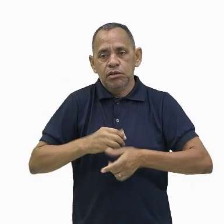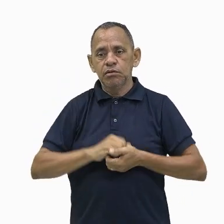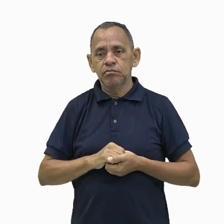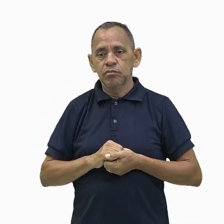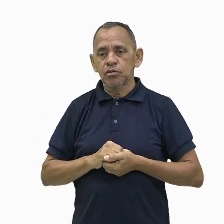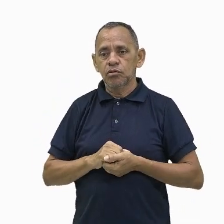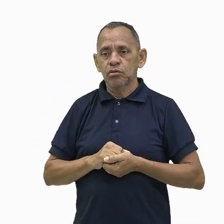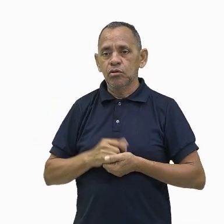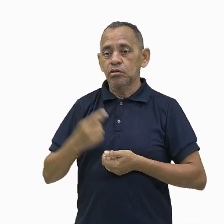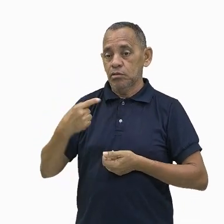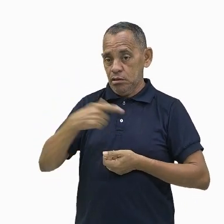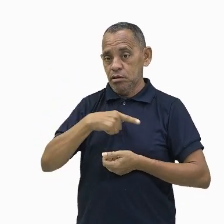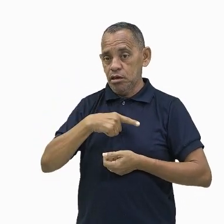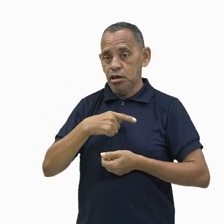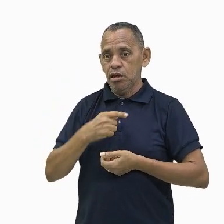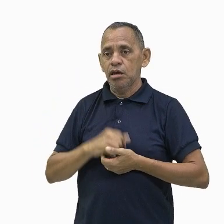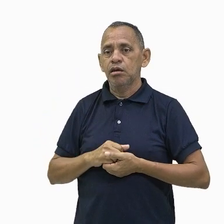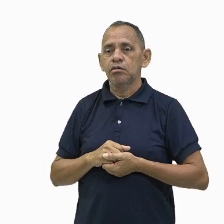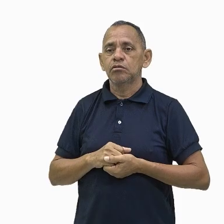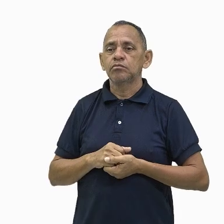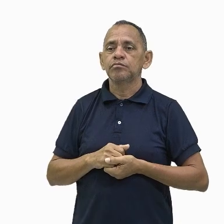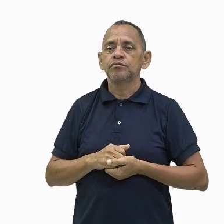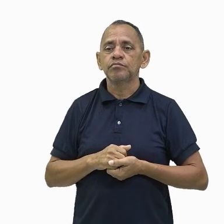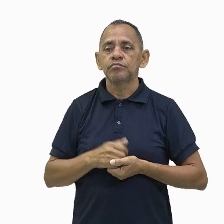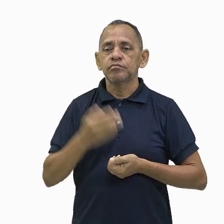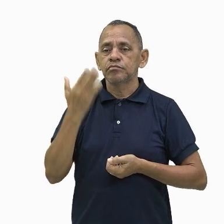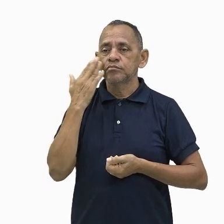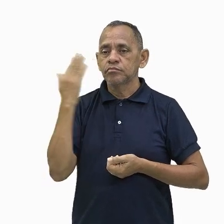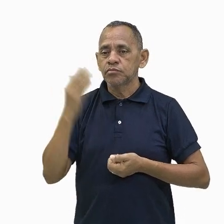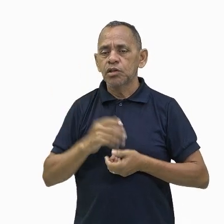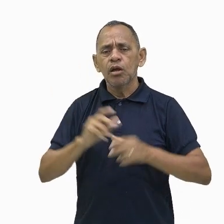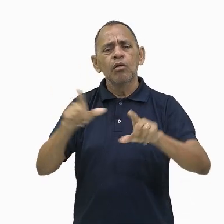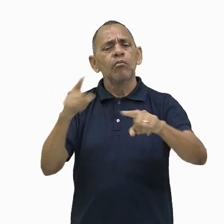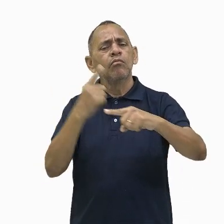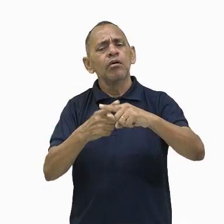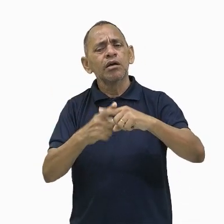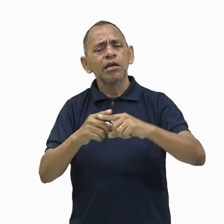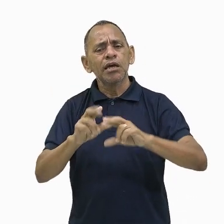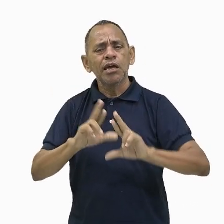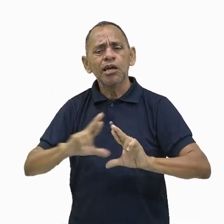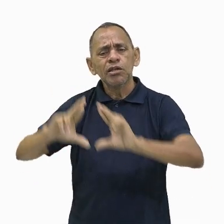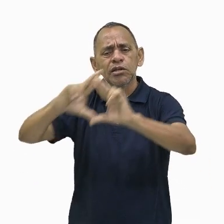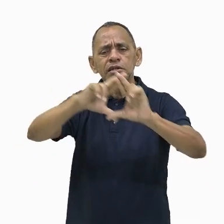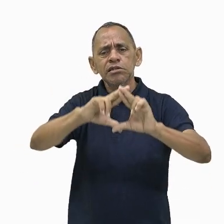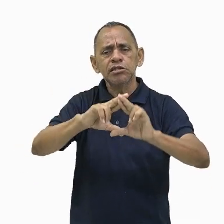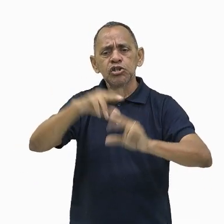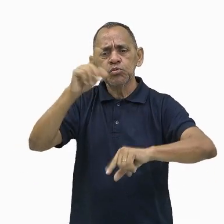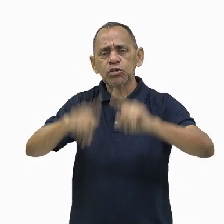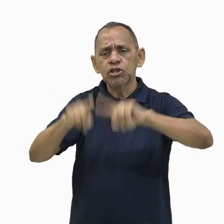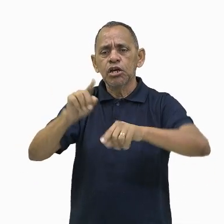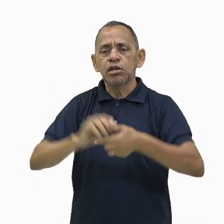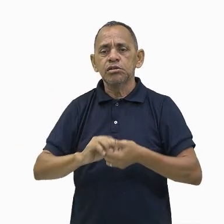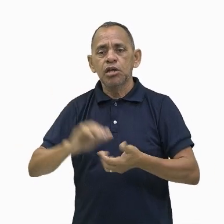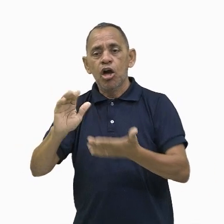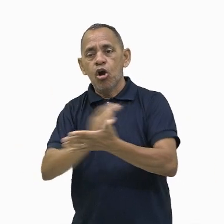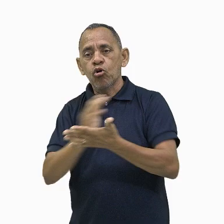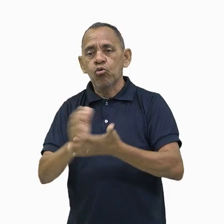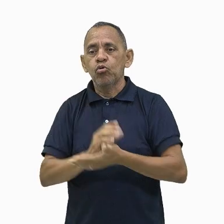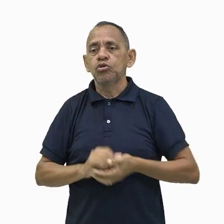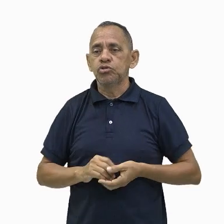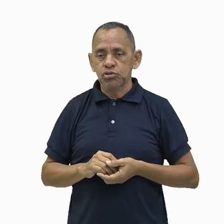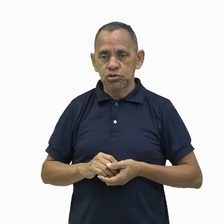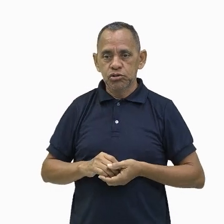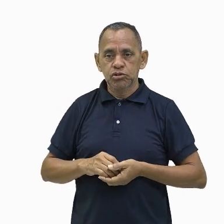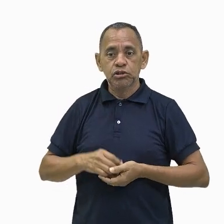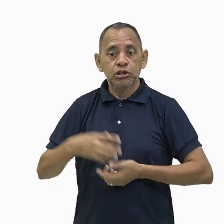vocês, o que a gente não recicla? Alguns exemplos de materiais que não devem ser reciclados são, por exemplo, guardanapos sujos,